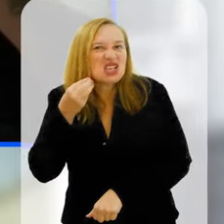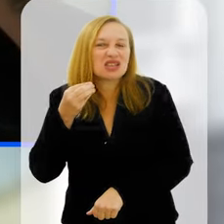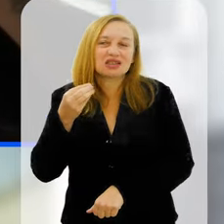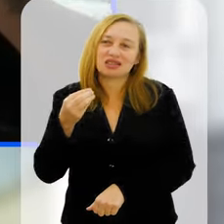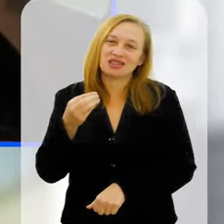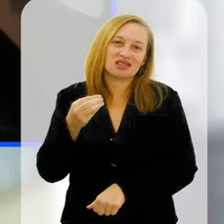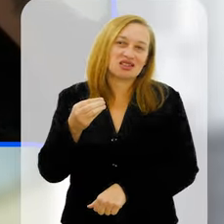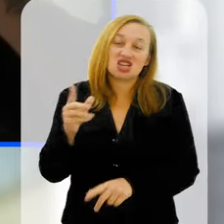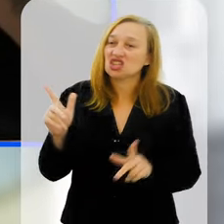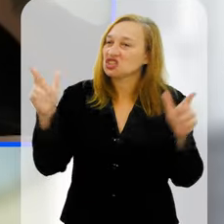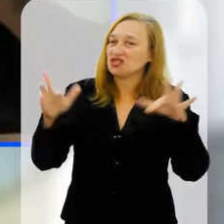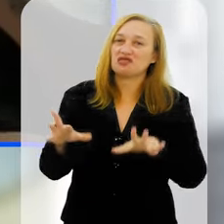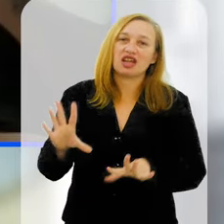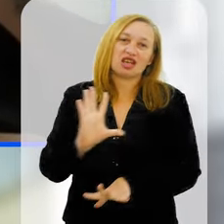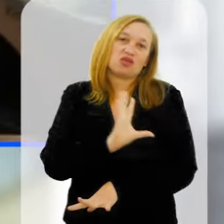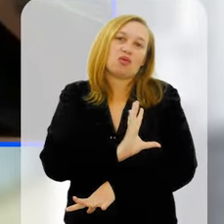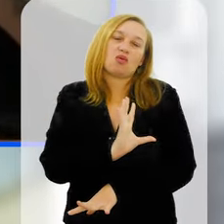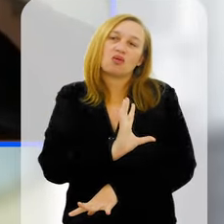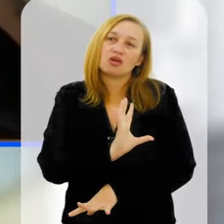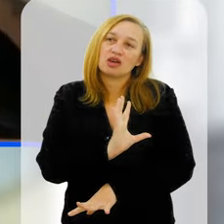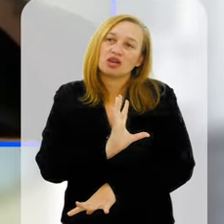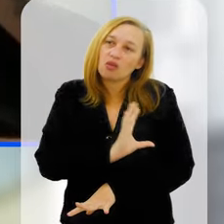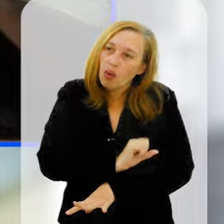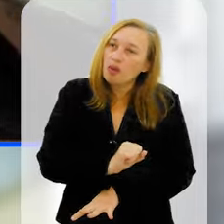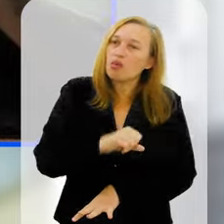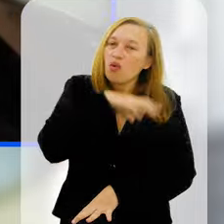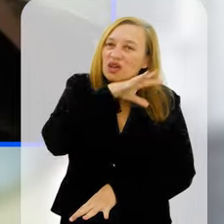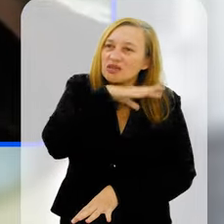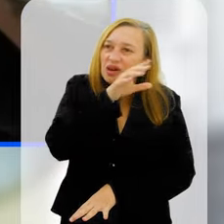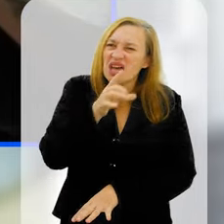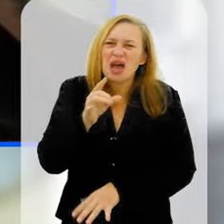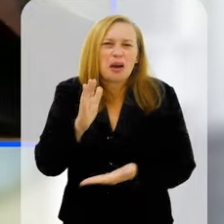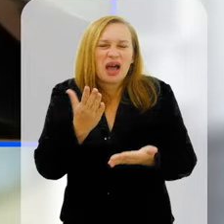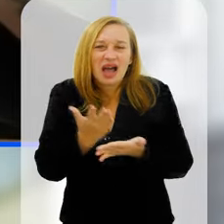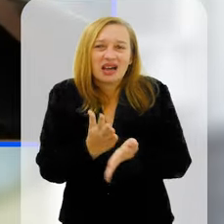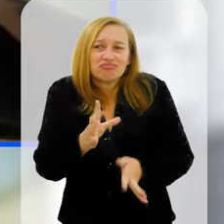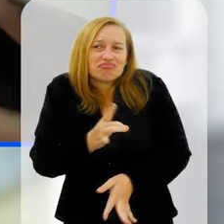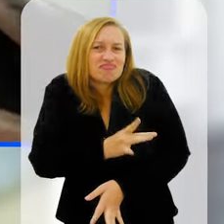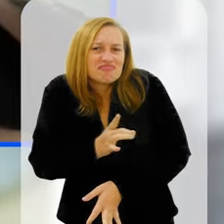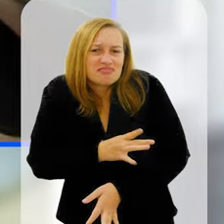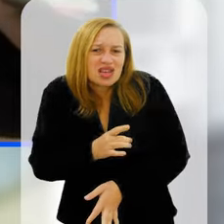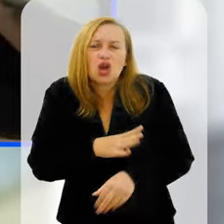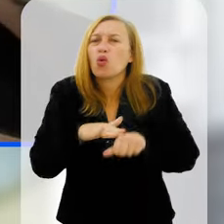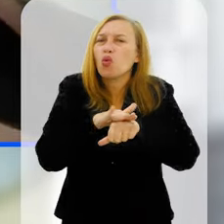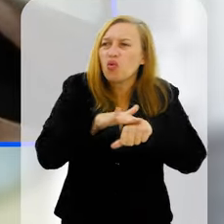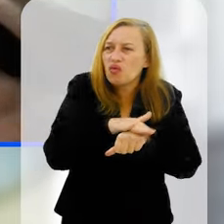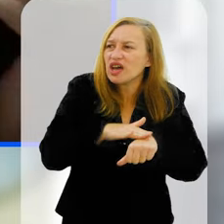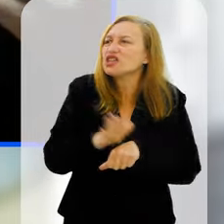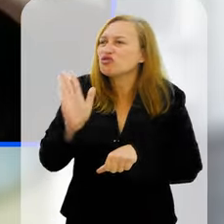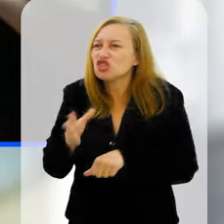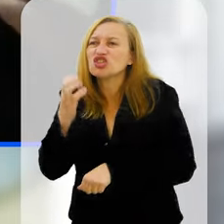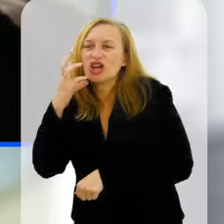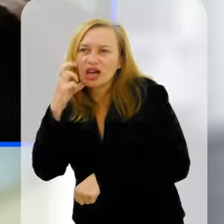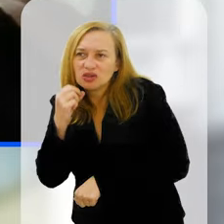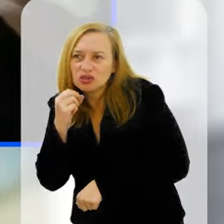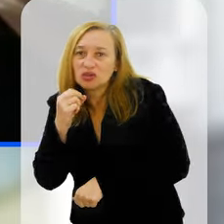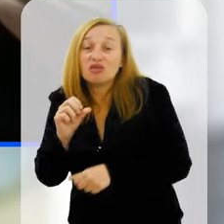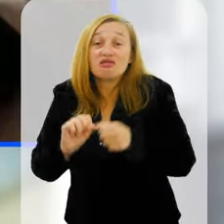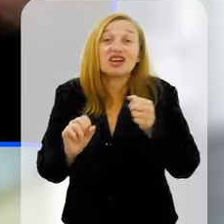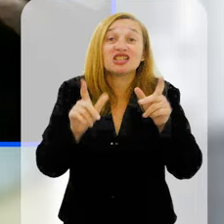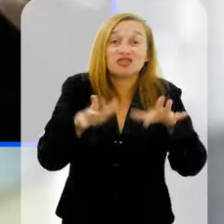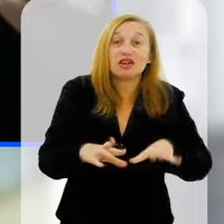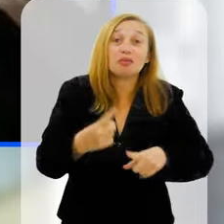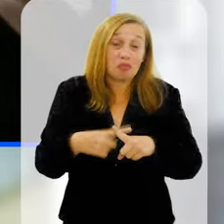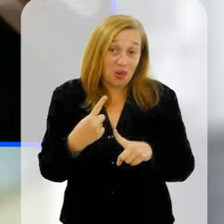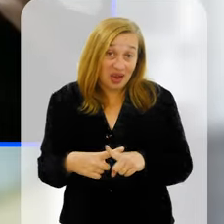nunca experimentou o amor igual, e isso eu falo com propriedade. Então, perca esse medo, converse com quem tem, converse